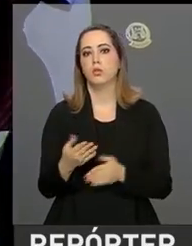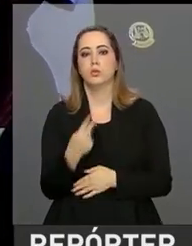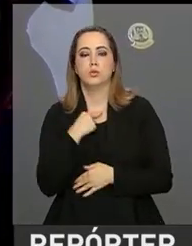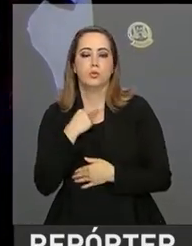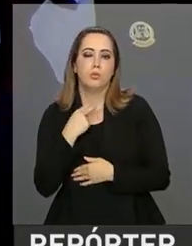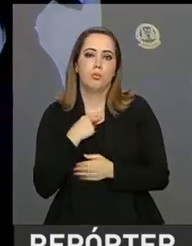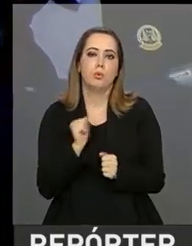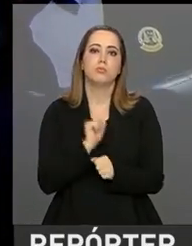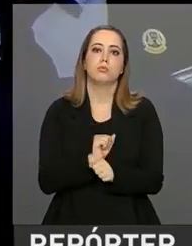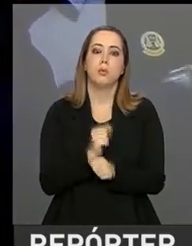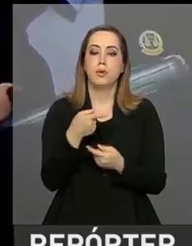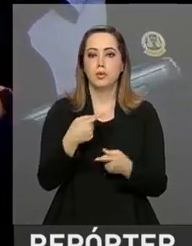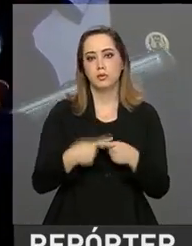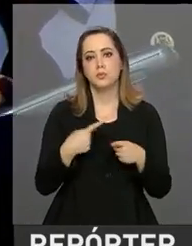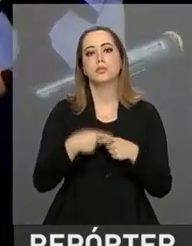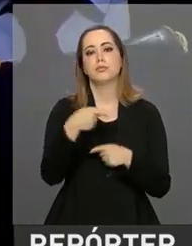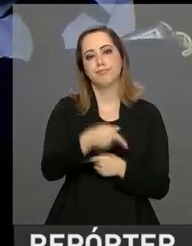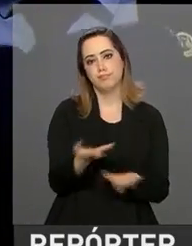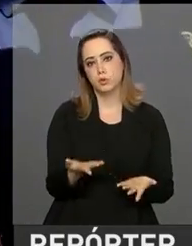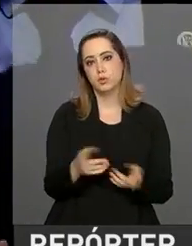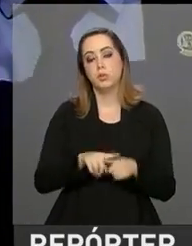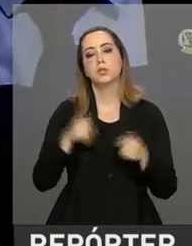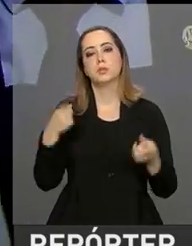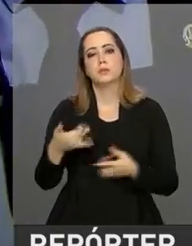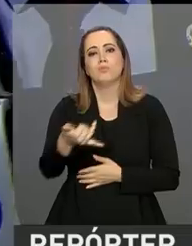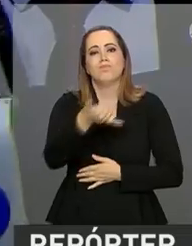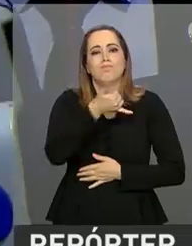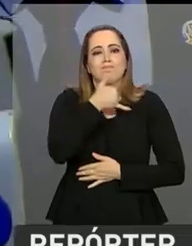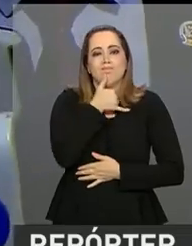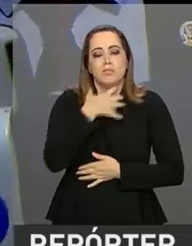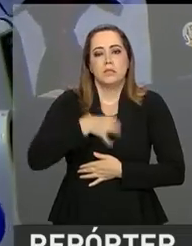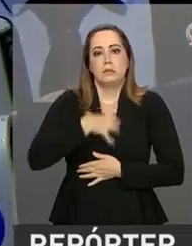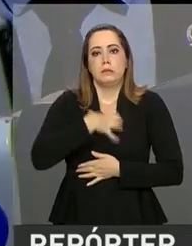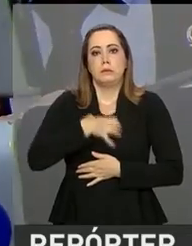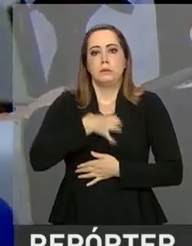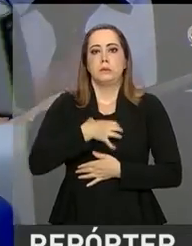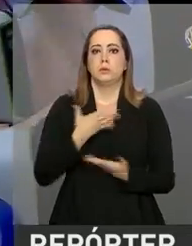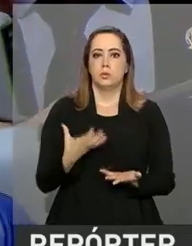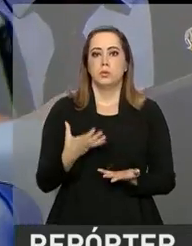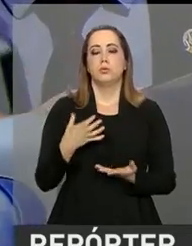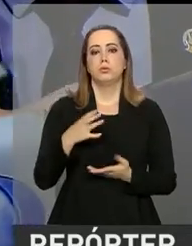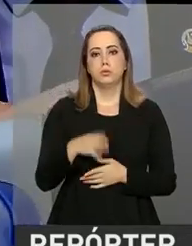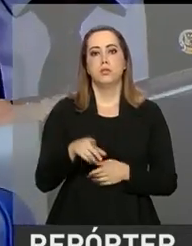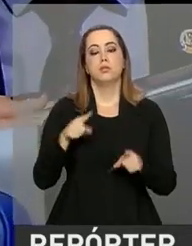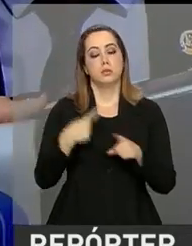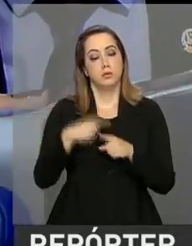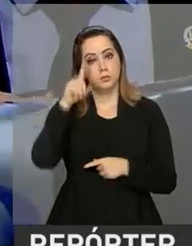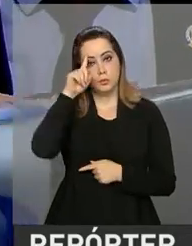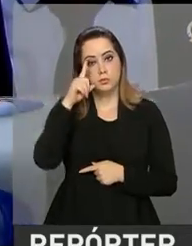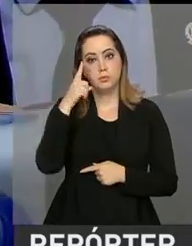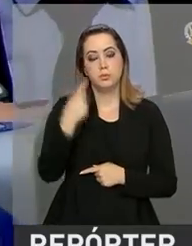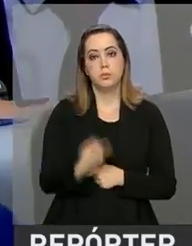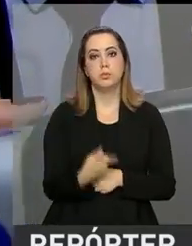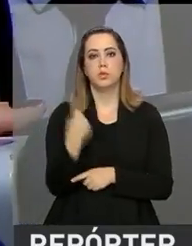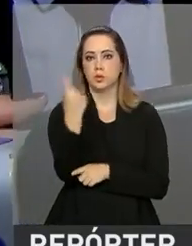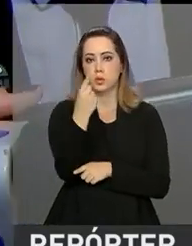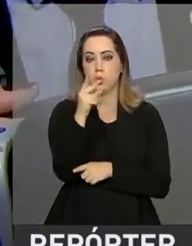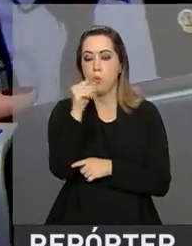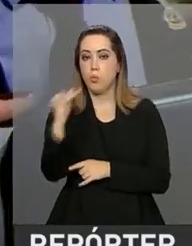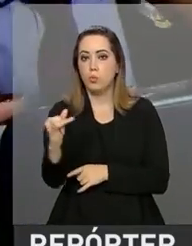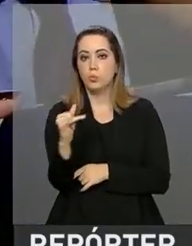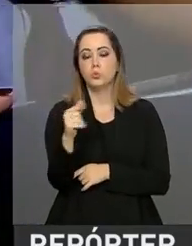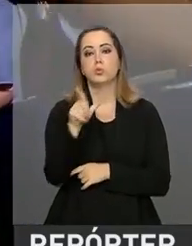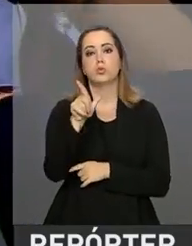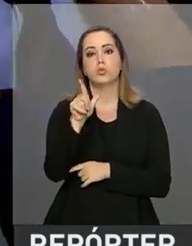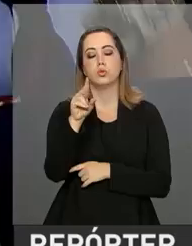isso sim um grande lamento um lamento até que tornou-se oficial vocês sabem que eu acabei decretando um dia de luto